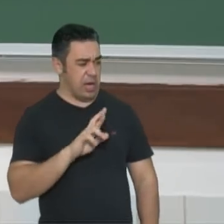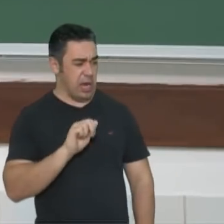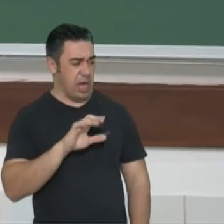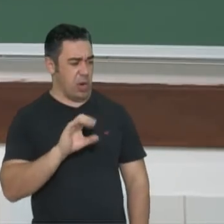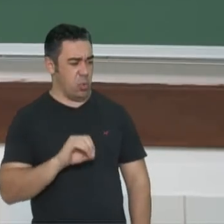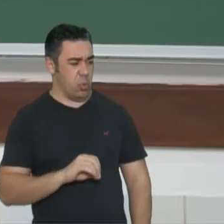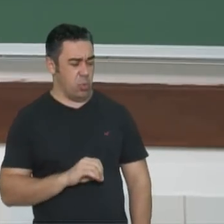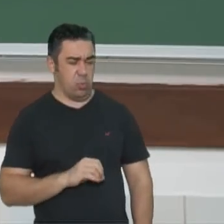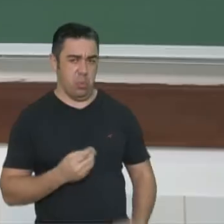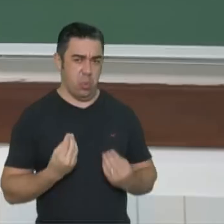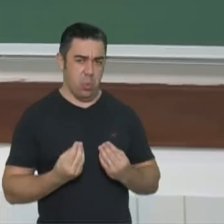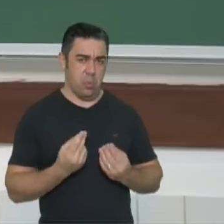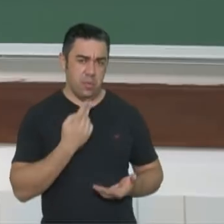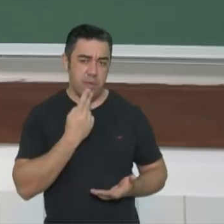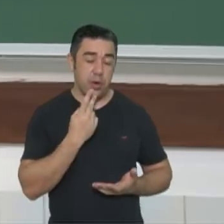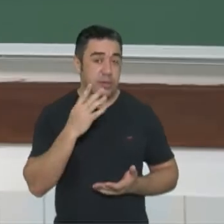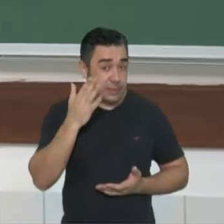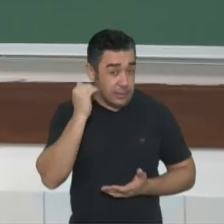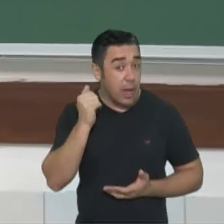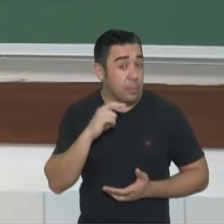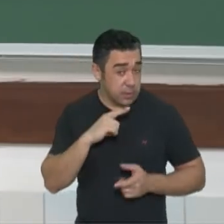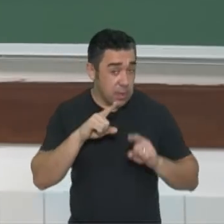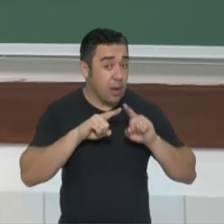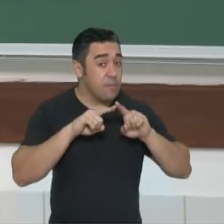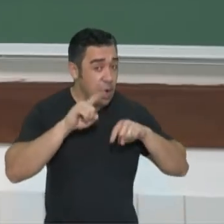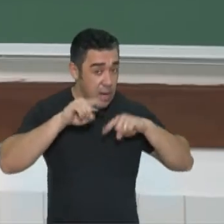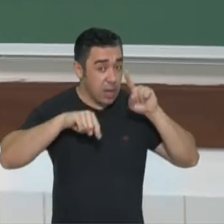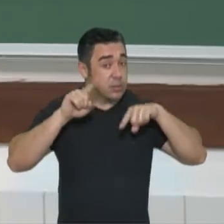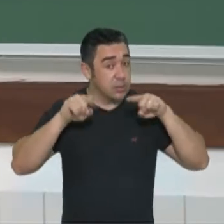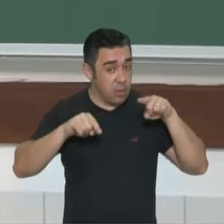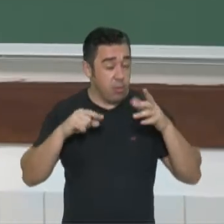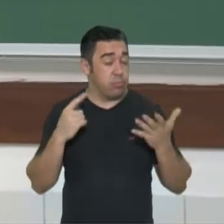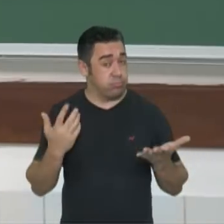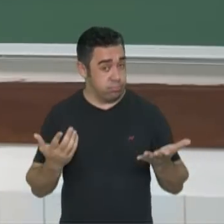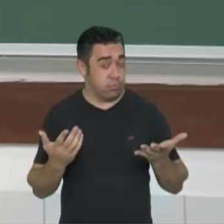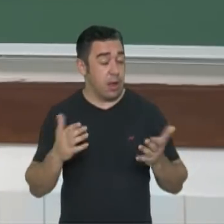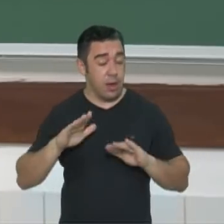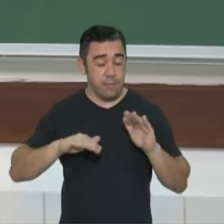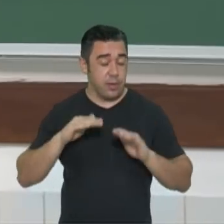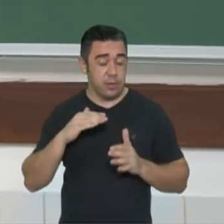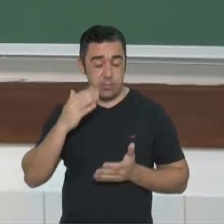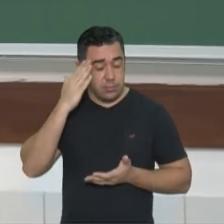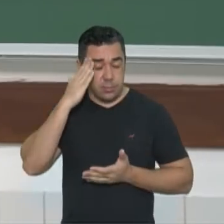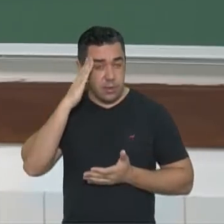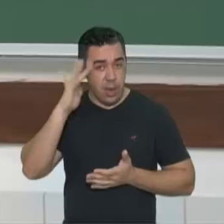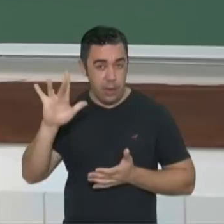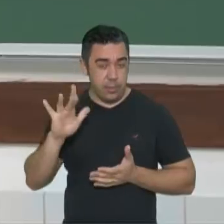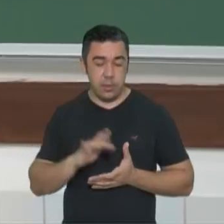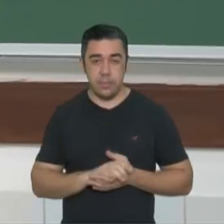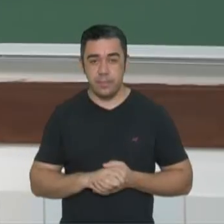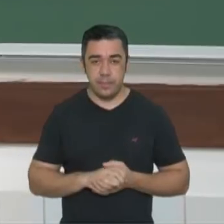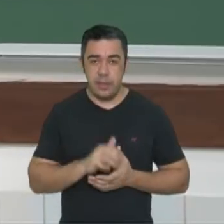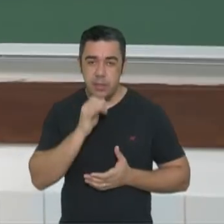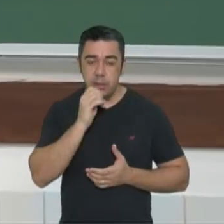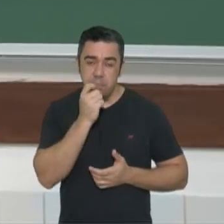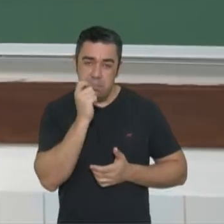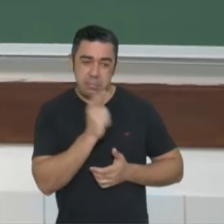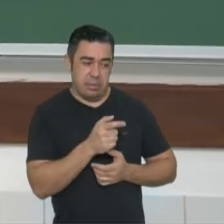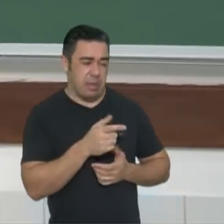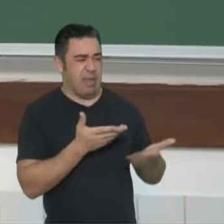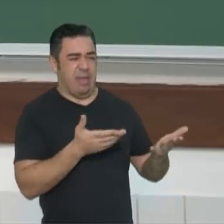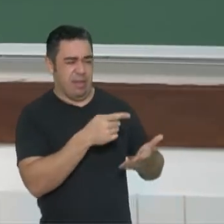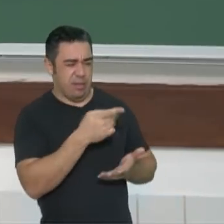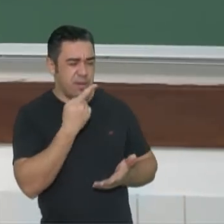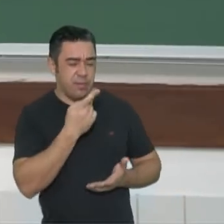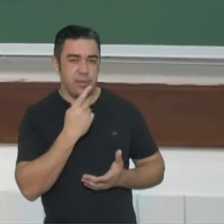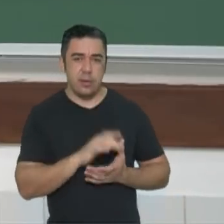claro, craro. Vocês sabiam que existem variações e das quais nós nem temos informações? Olha só, se você tirar sarro de alguém que fala, por